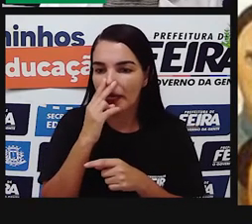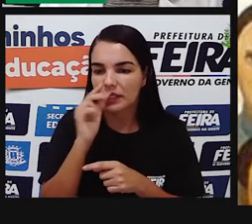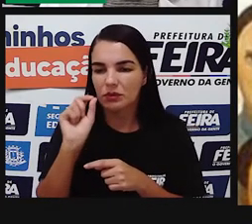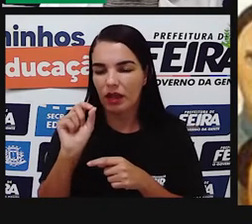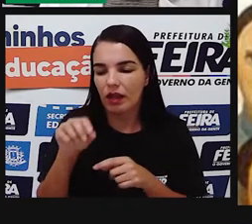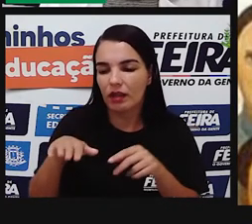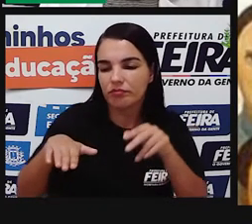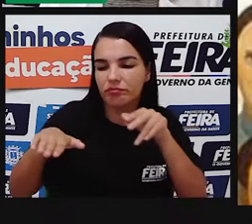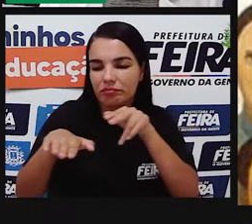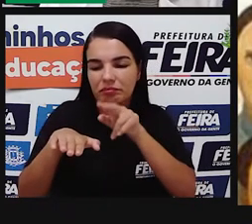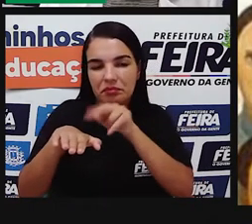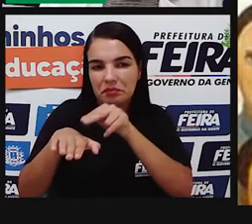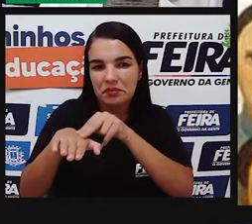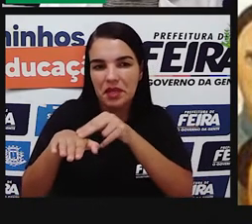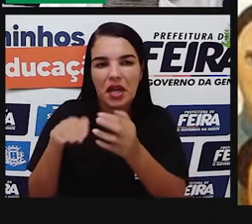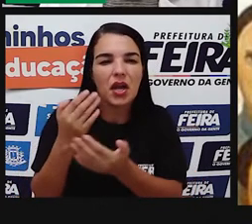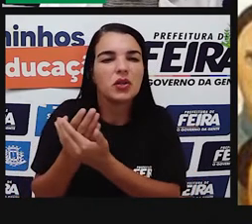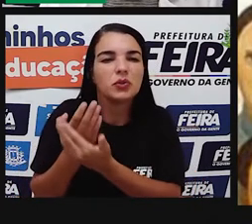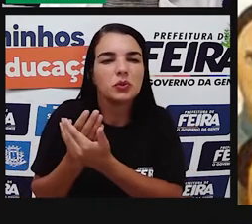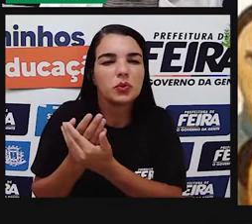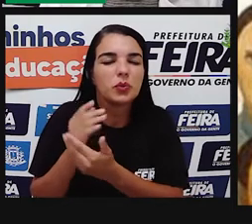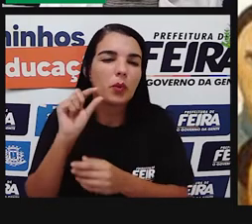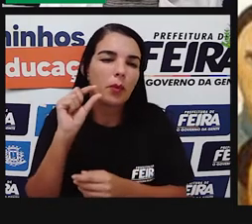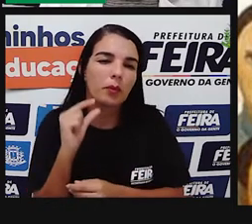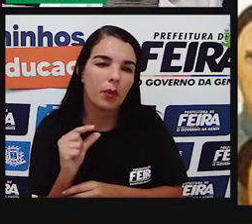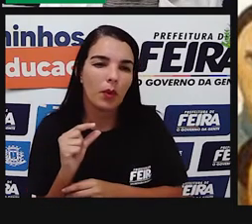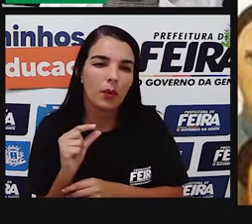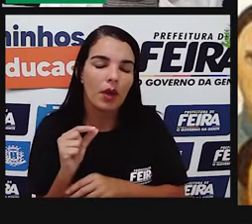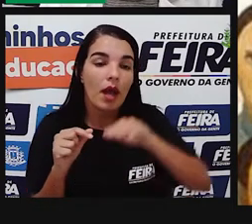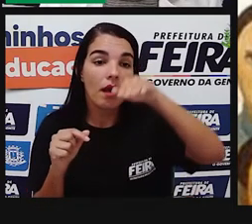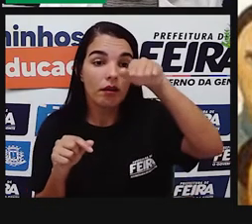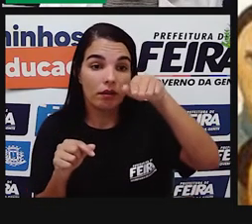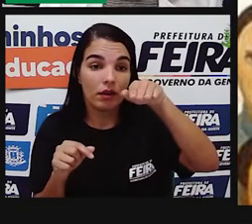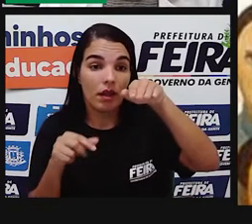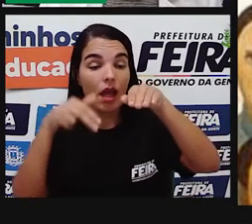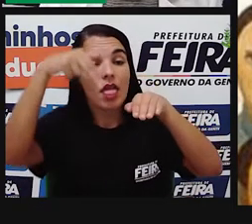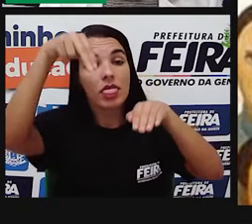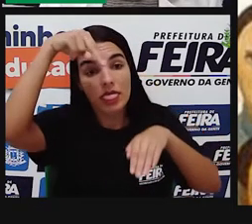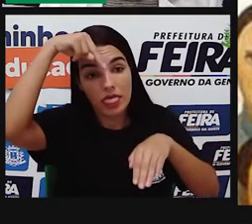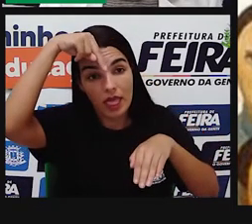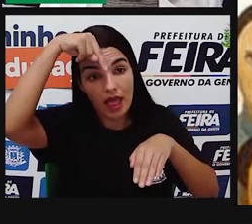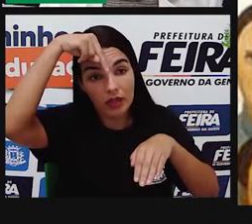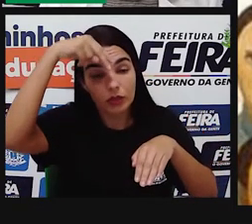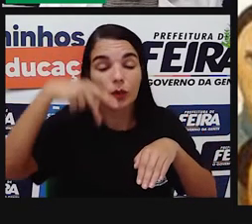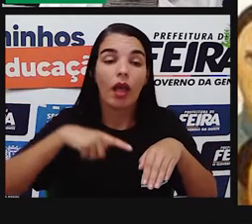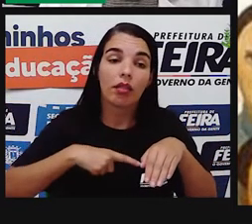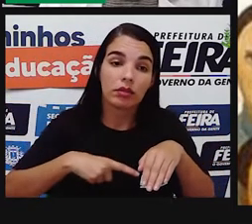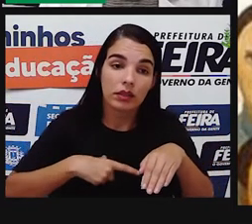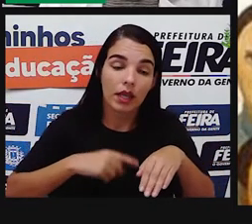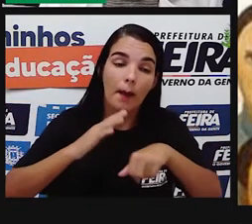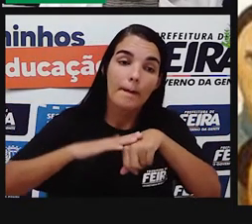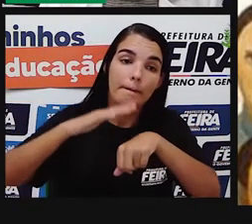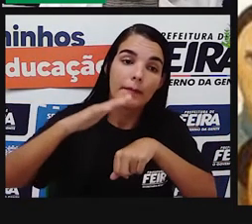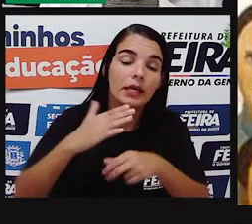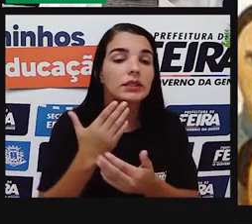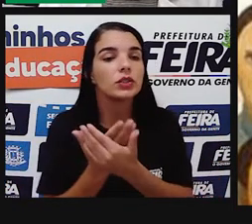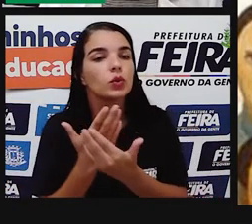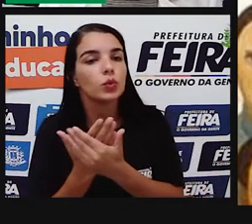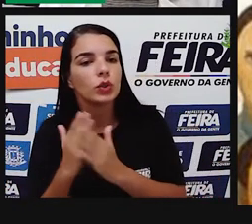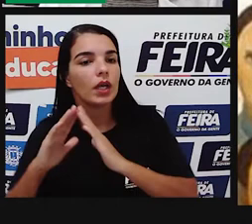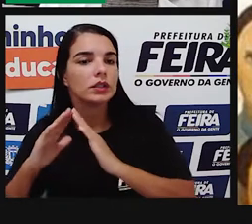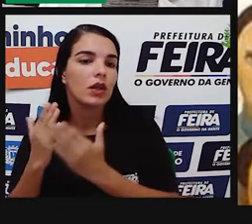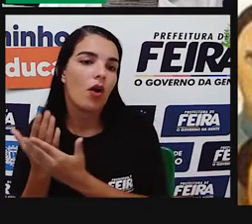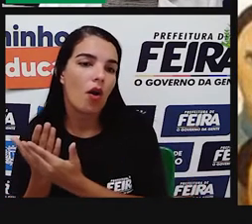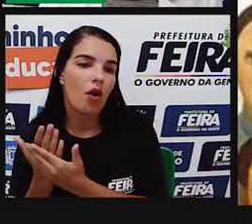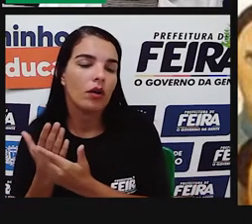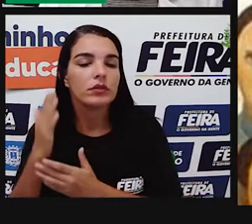que ele fala destaca que ele é uma pessoa que provavelmente tenha ido pouco à escola. Além de também